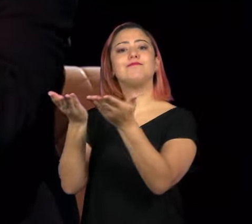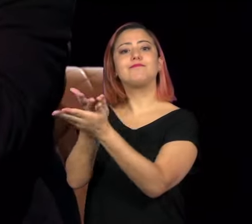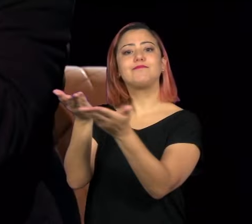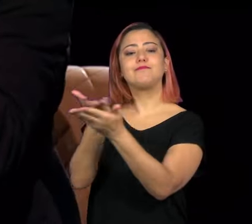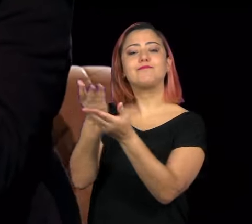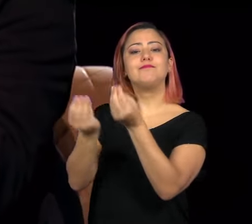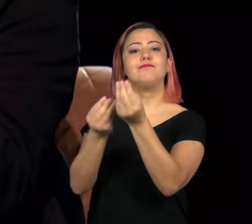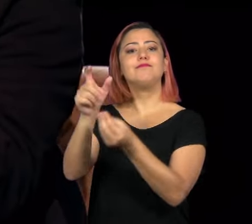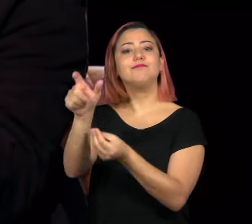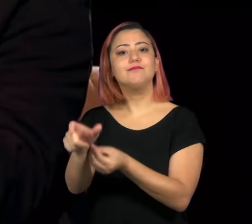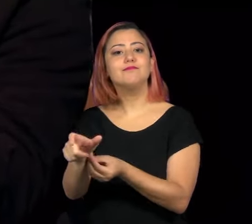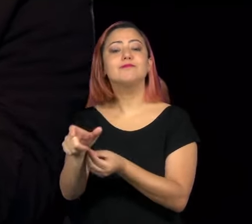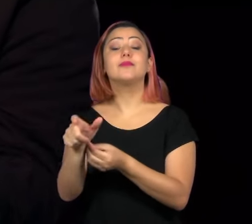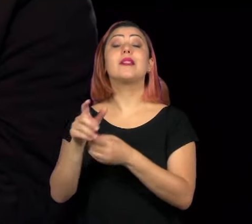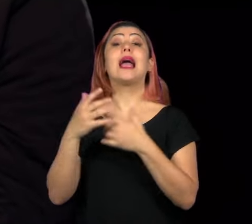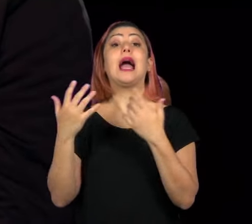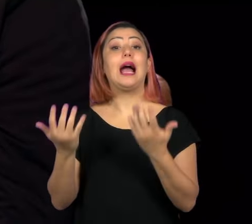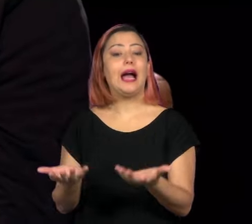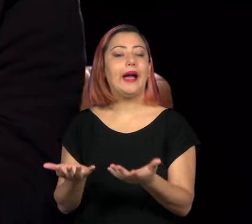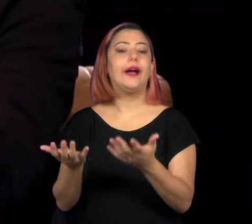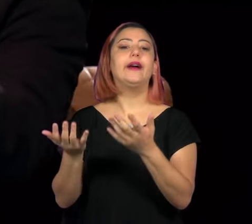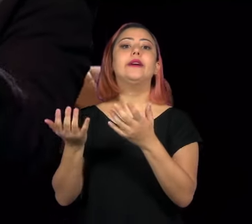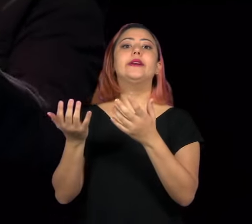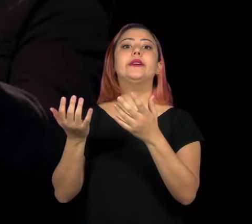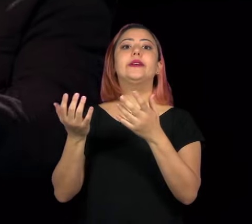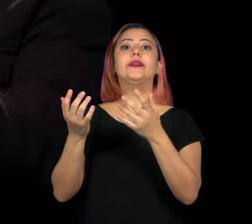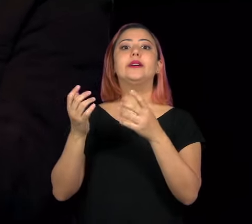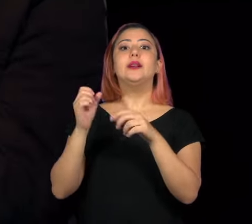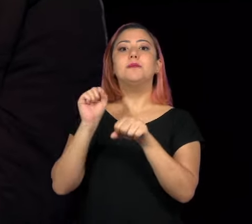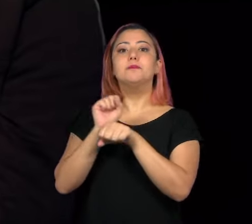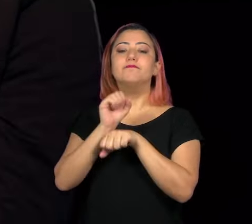eles param de ficar em